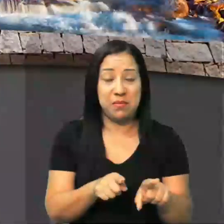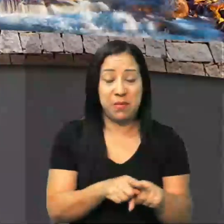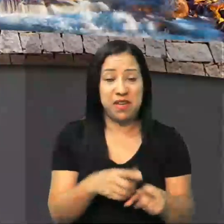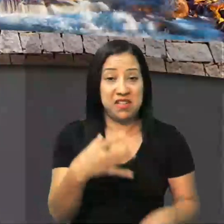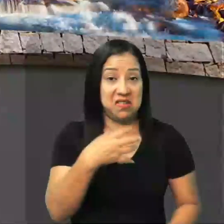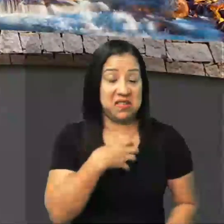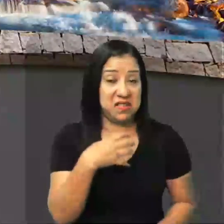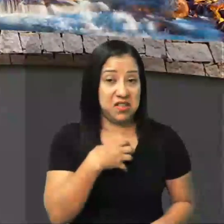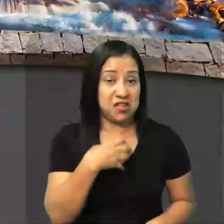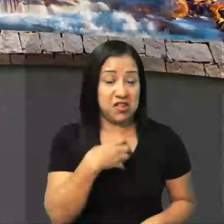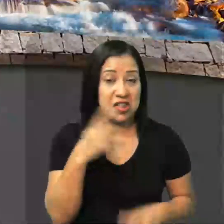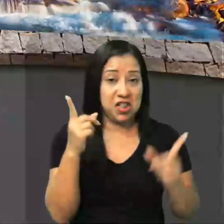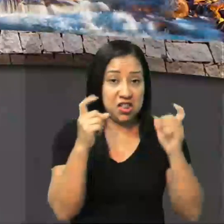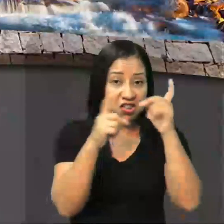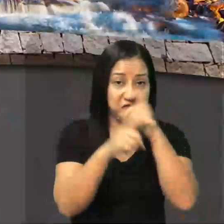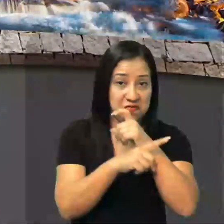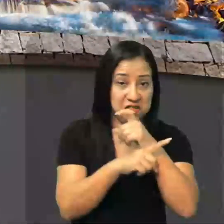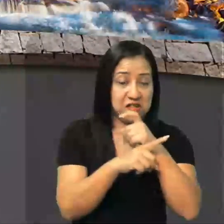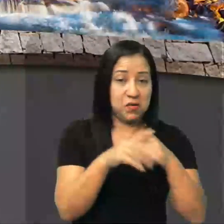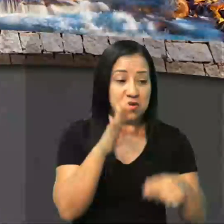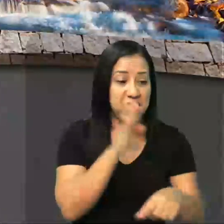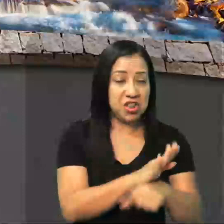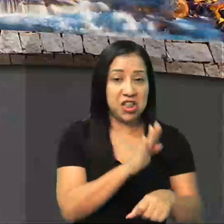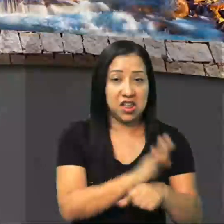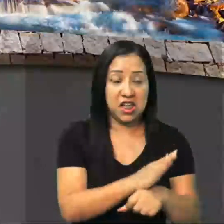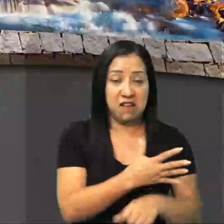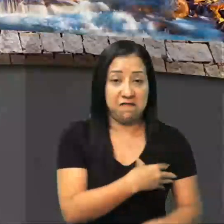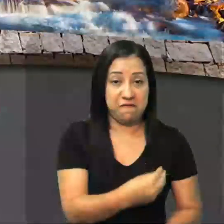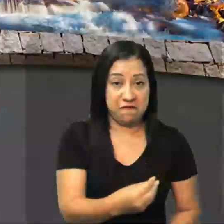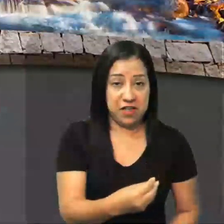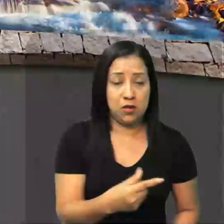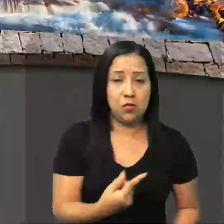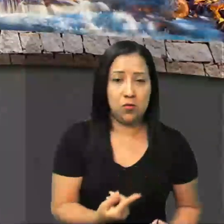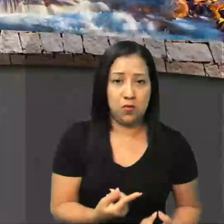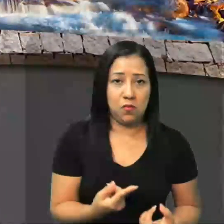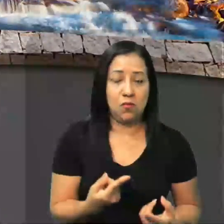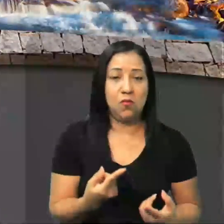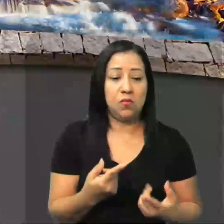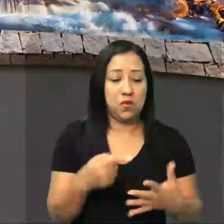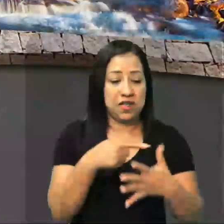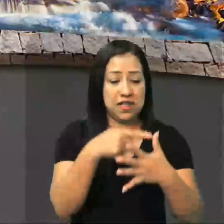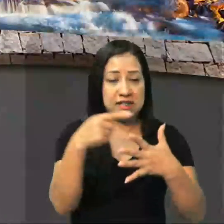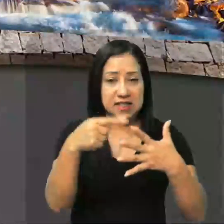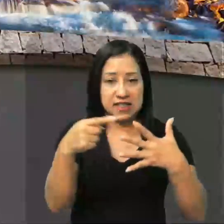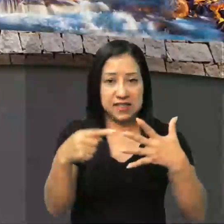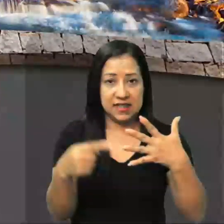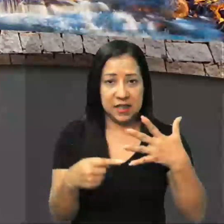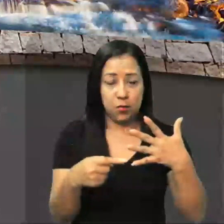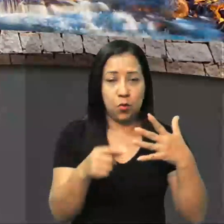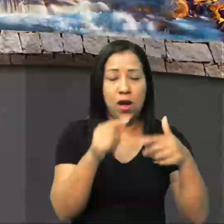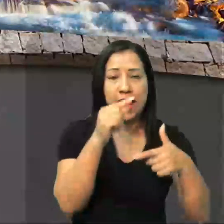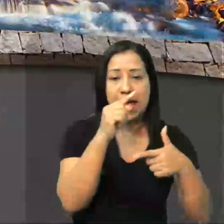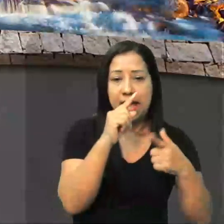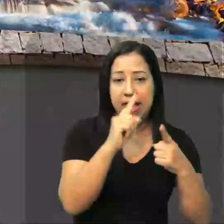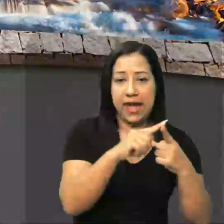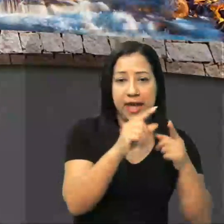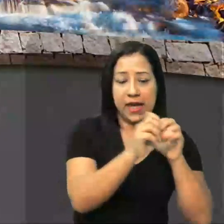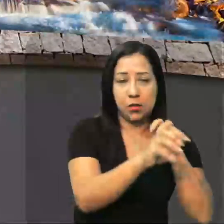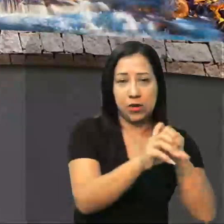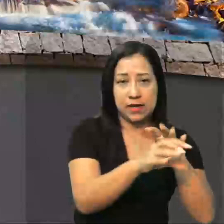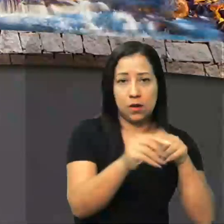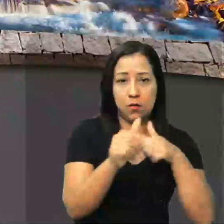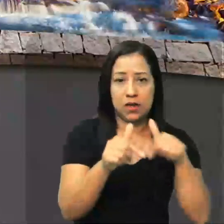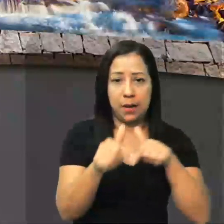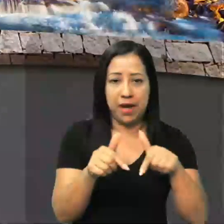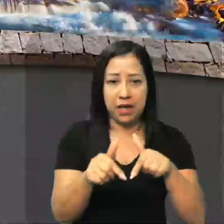do avanço da medicina com anticoncepcionais, falei 5, ó, educação,